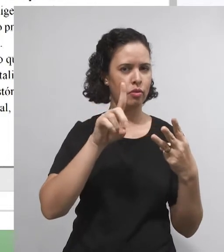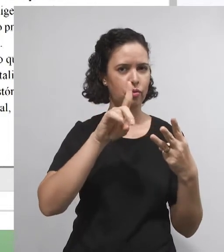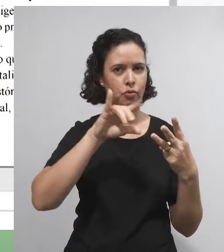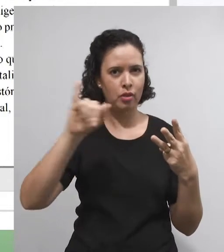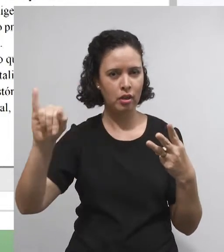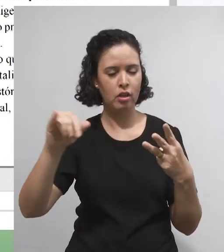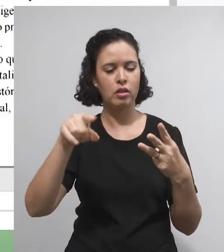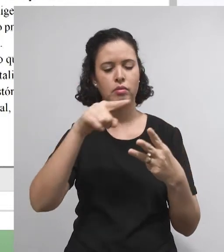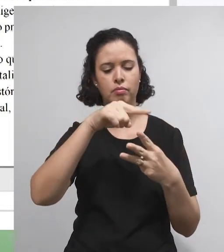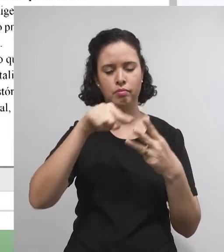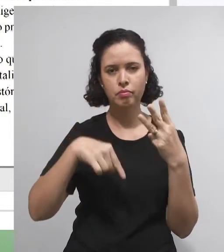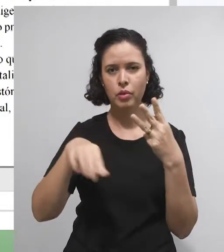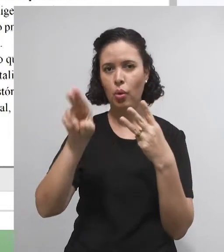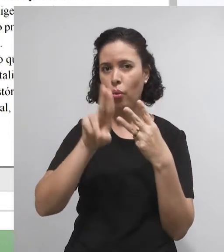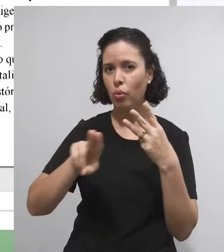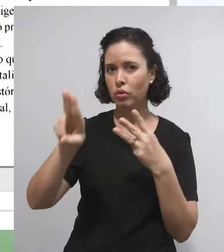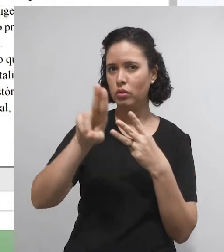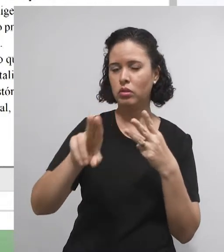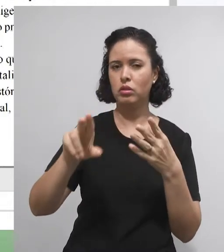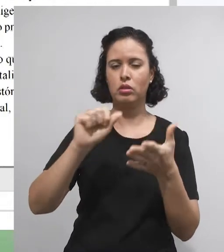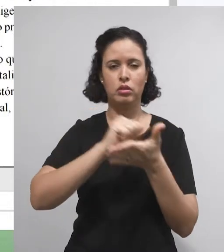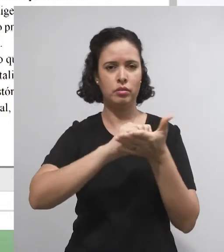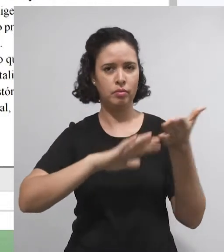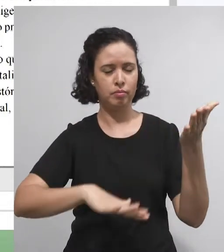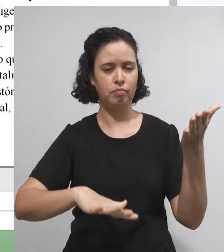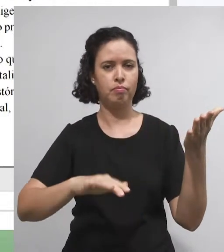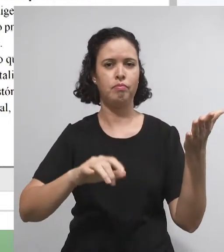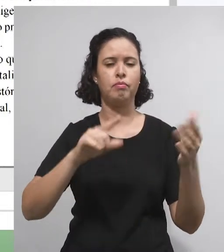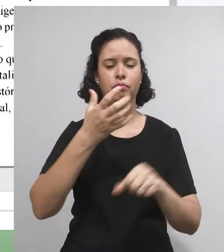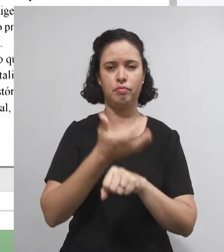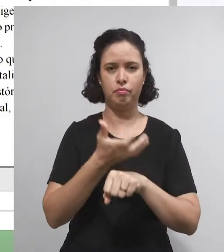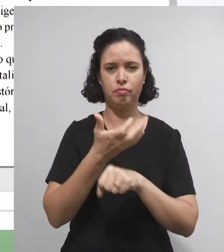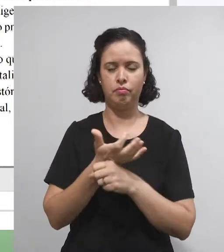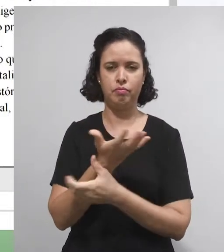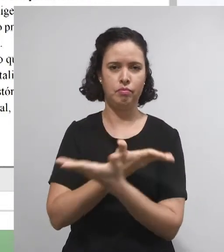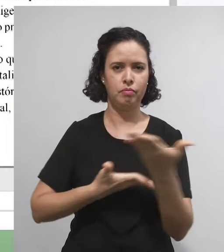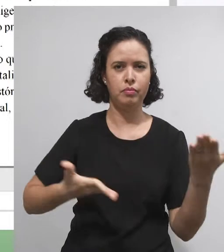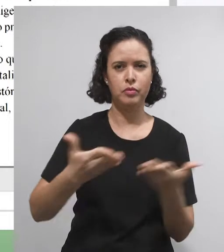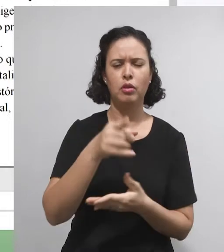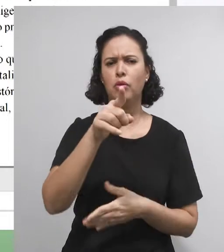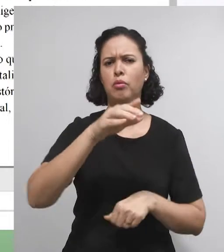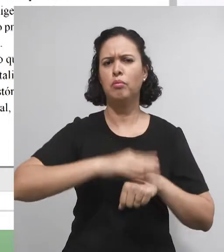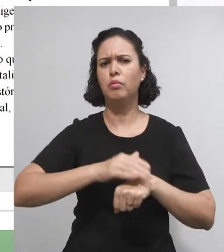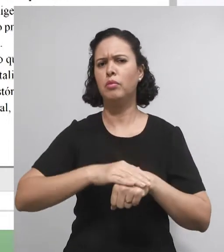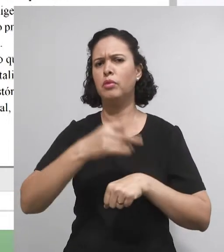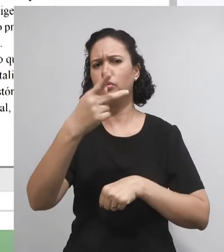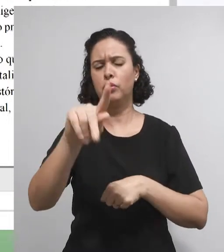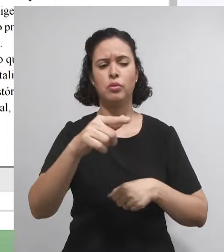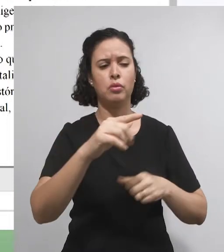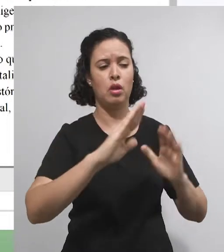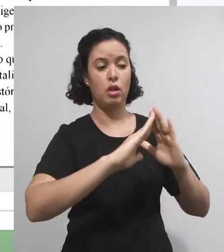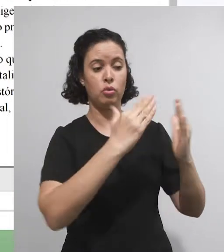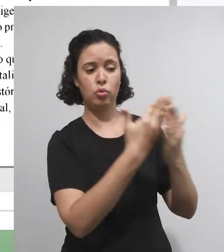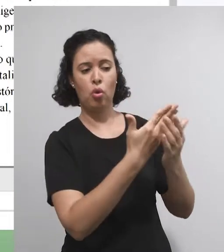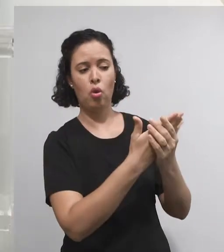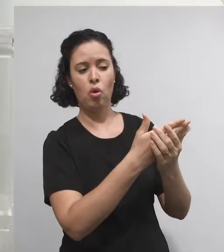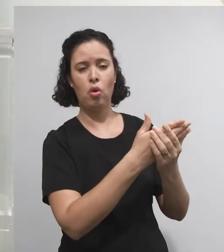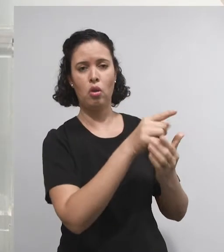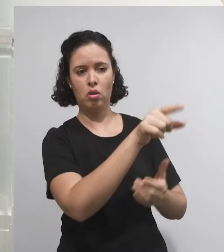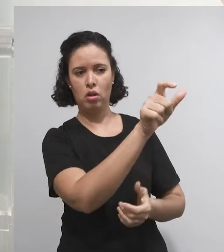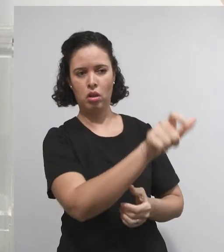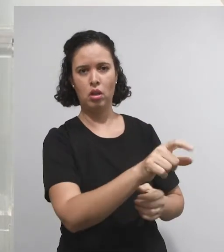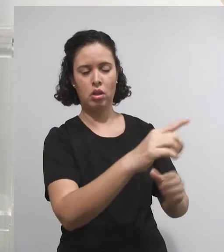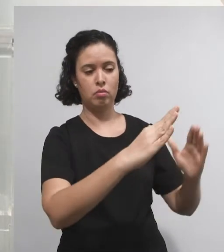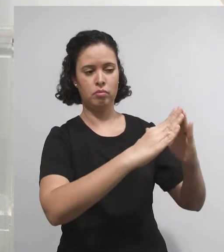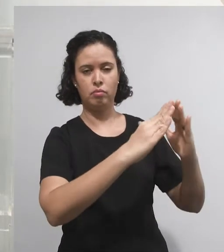teorias para a atividade interdisciplinar, você vai ter que analisar aí a escola que você